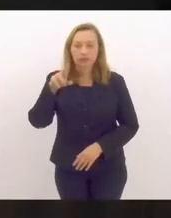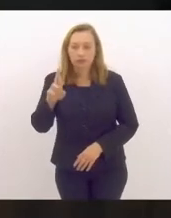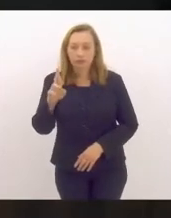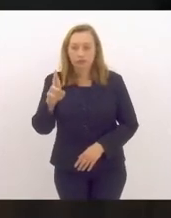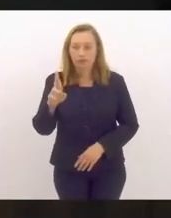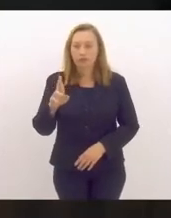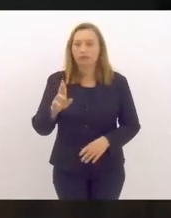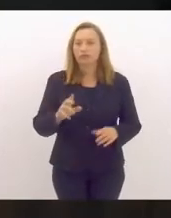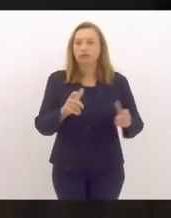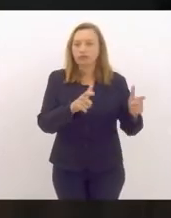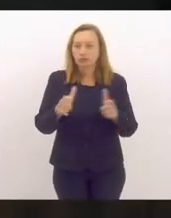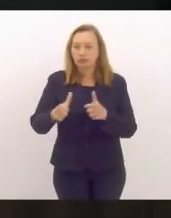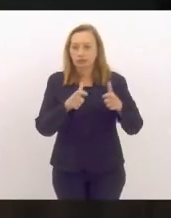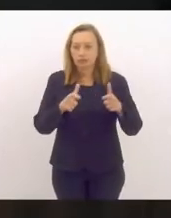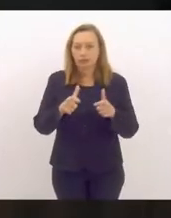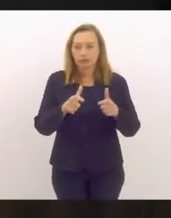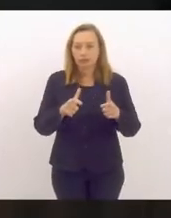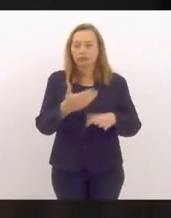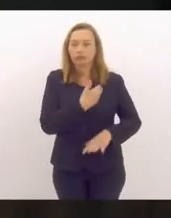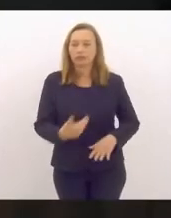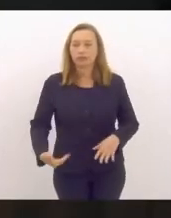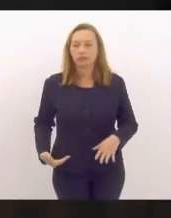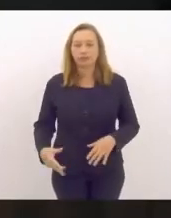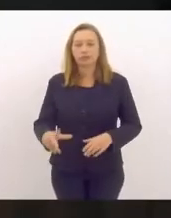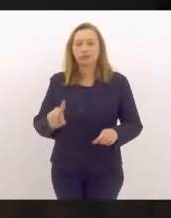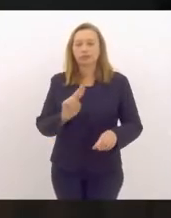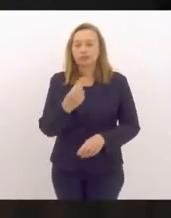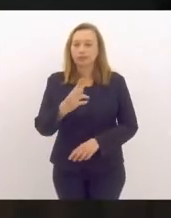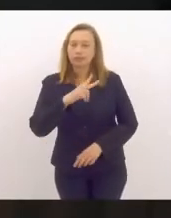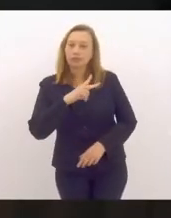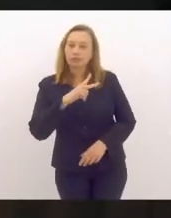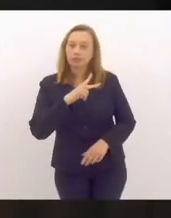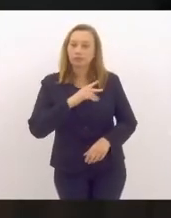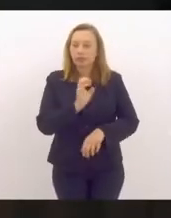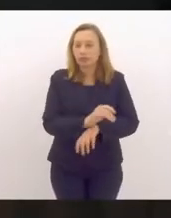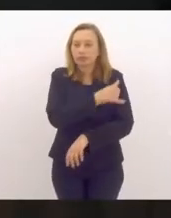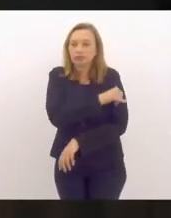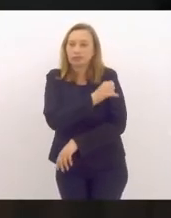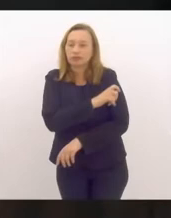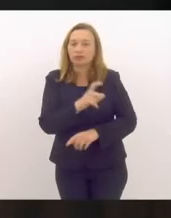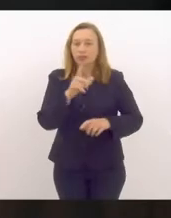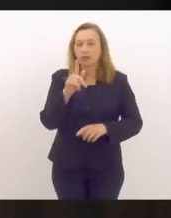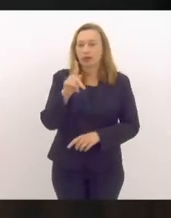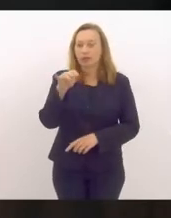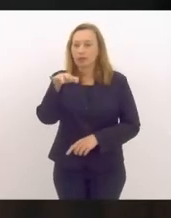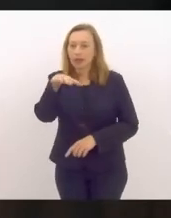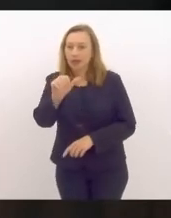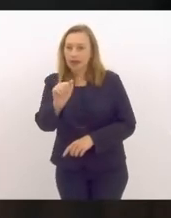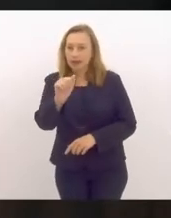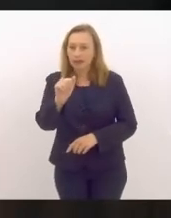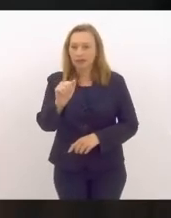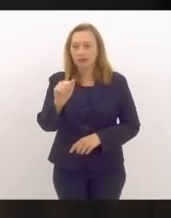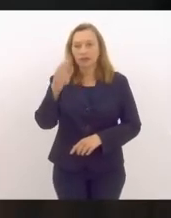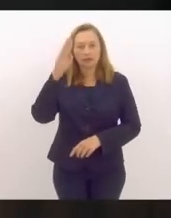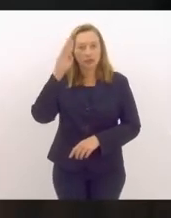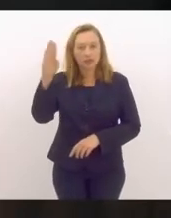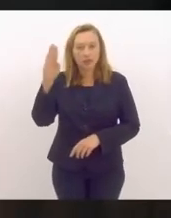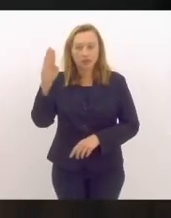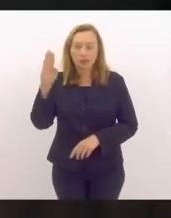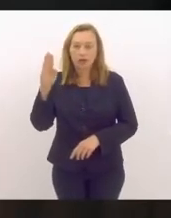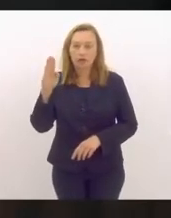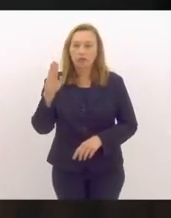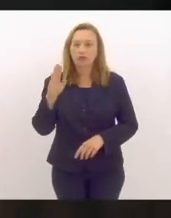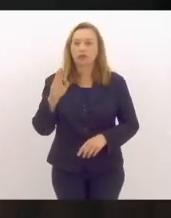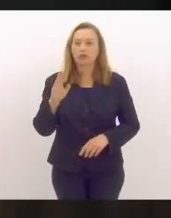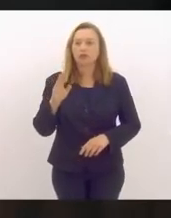os estabelecimentos públicos e privados do Estado do Rio de Janeiro a inserir nas placas de atendimento prioritário o símbolo mundial